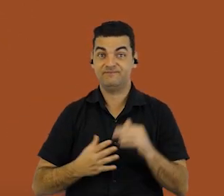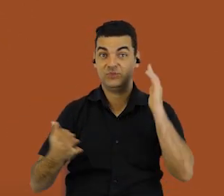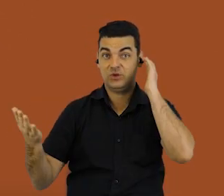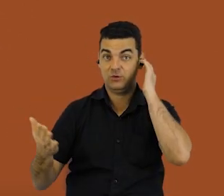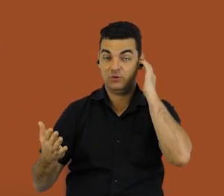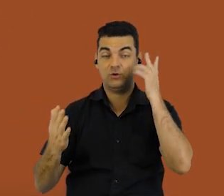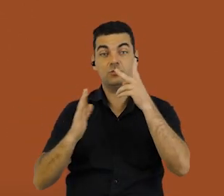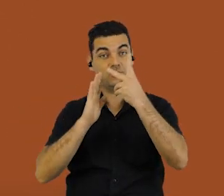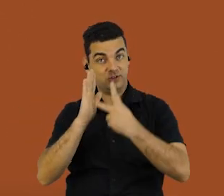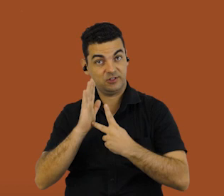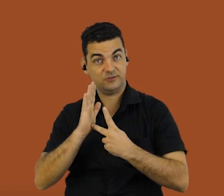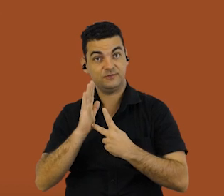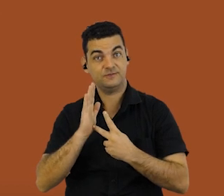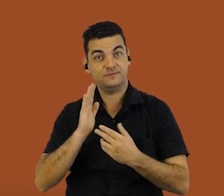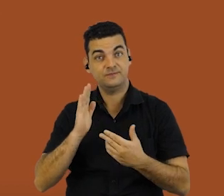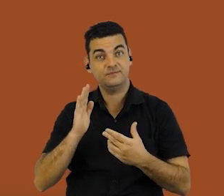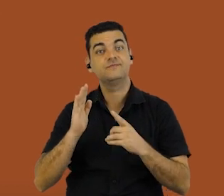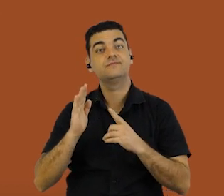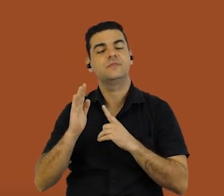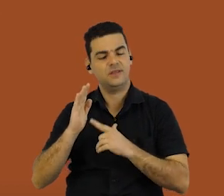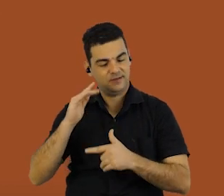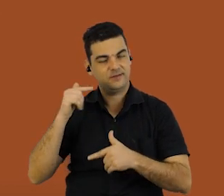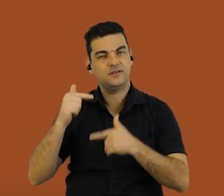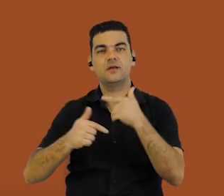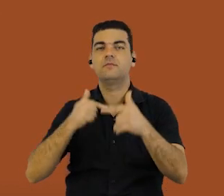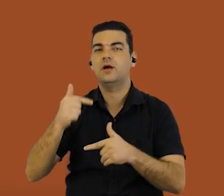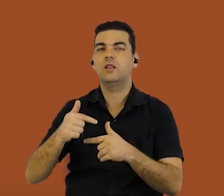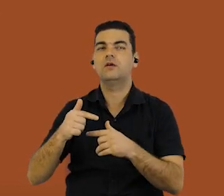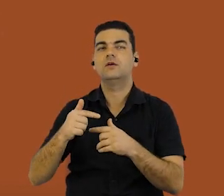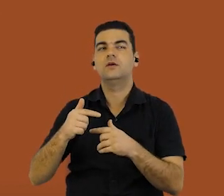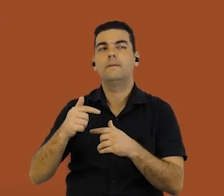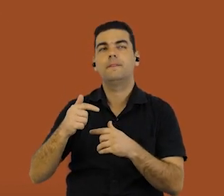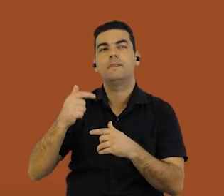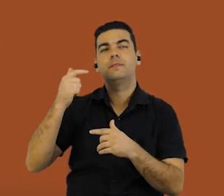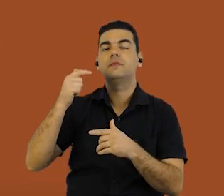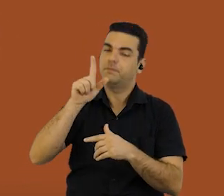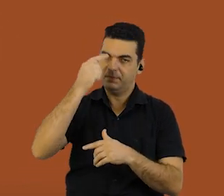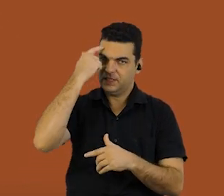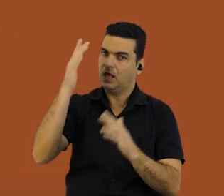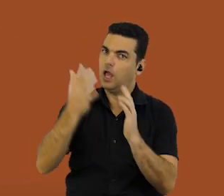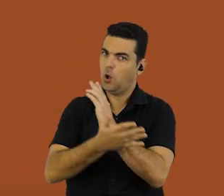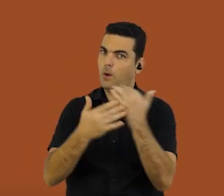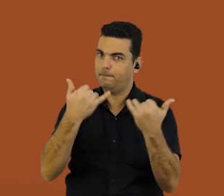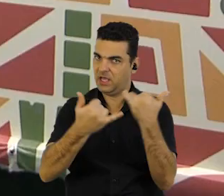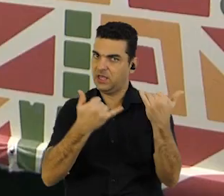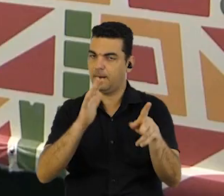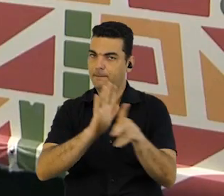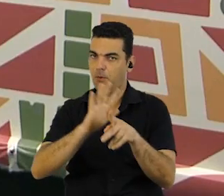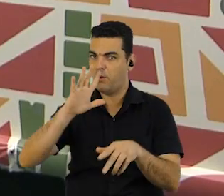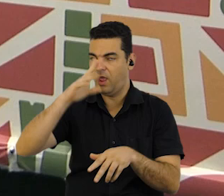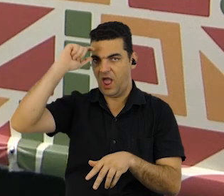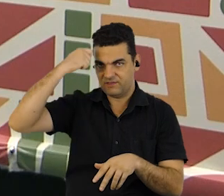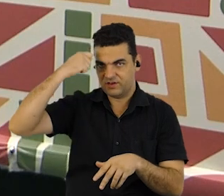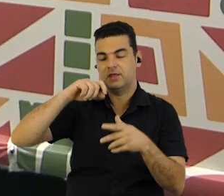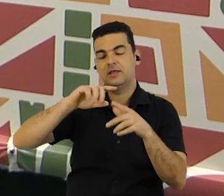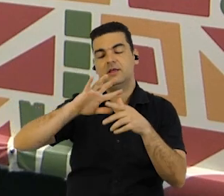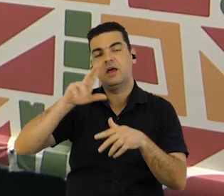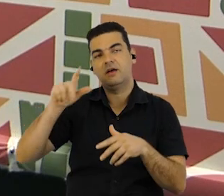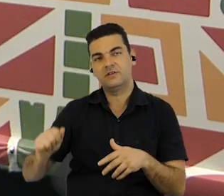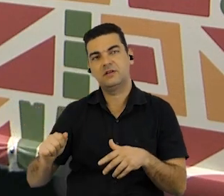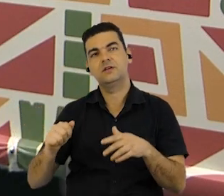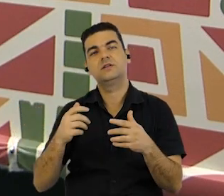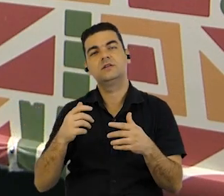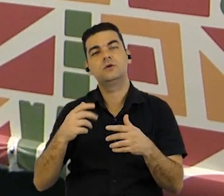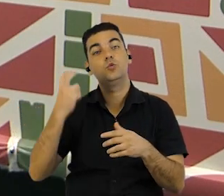nesse projeto, nós trabalhamos, em princípio, com jogos africanos, mas a gente está trabalhando com outros elementos da